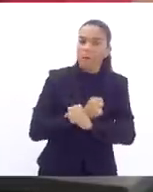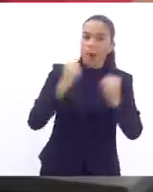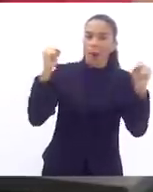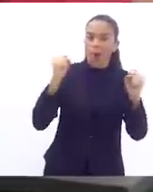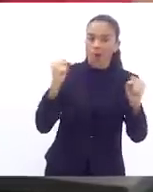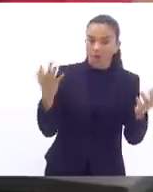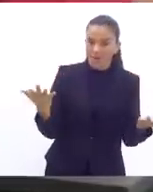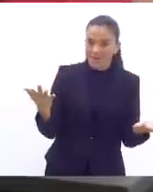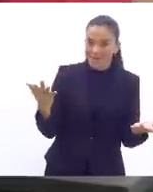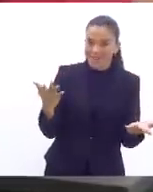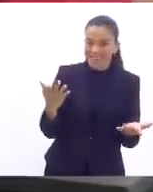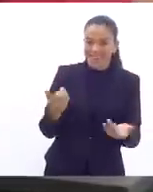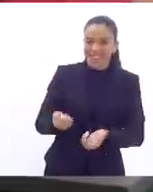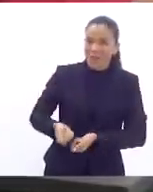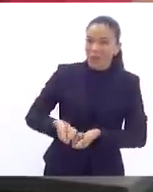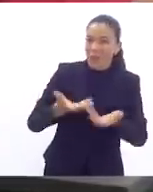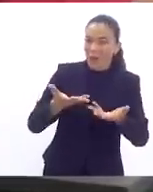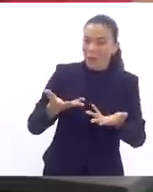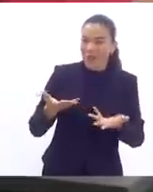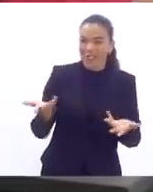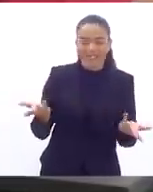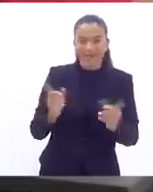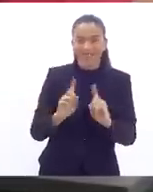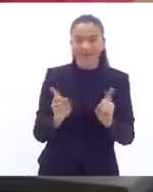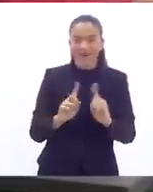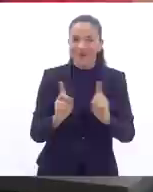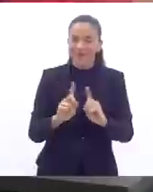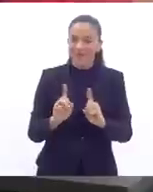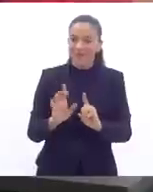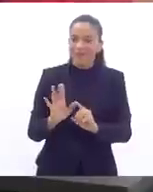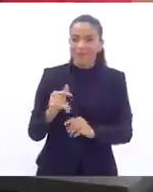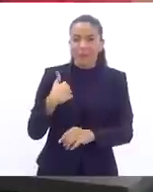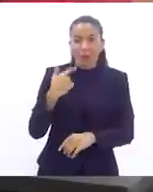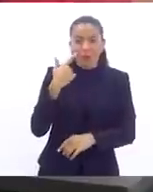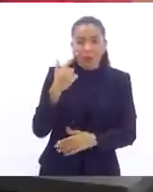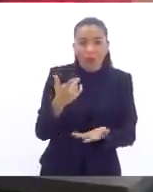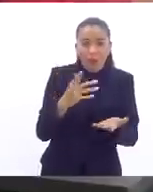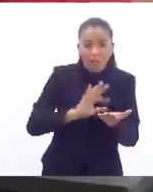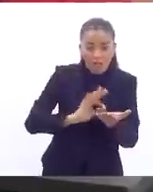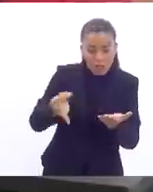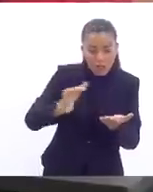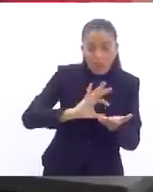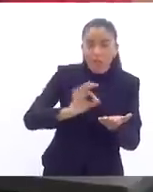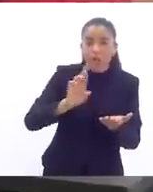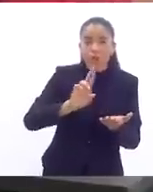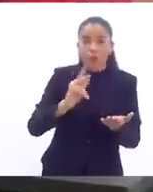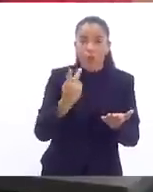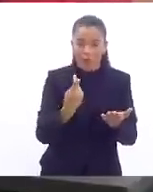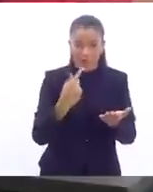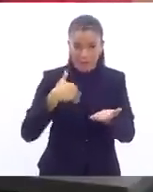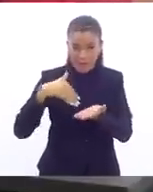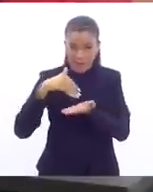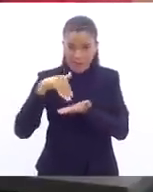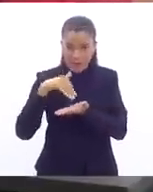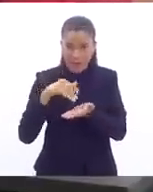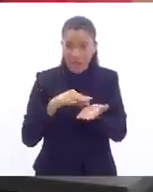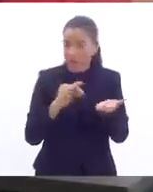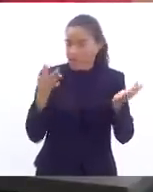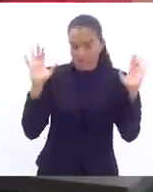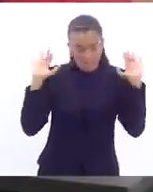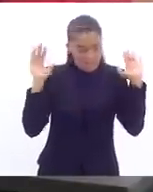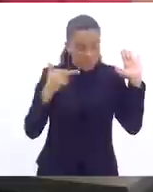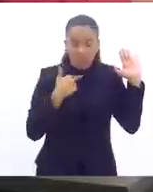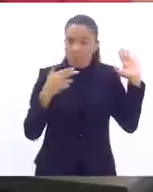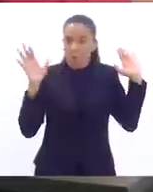não posso a senhora não foi agendada para isso mas olha eu abri um processo no RH da minha da minha secretaria não não posso